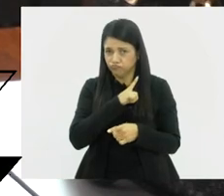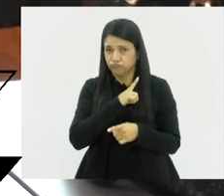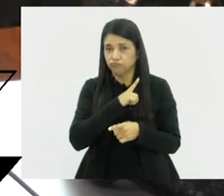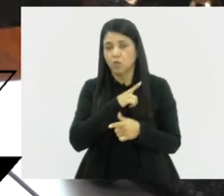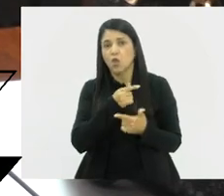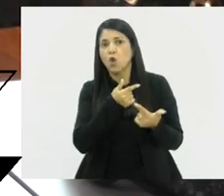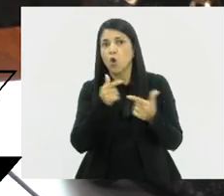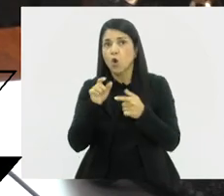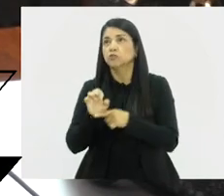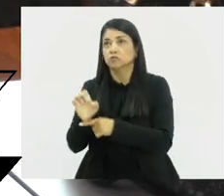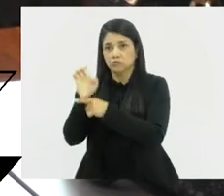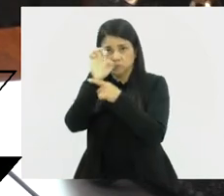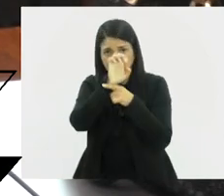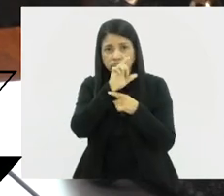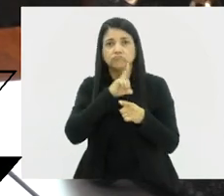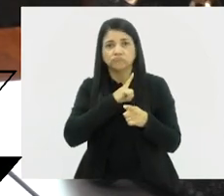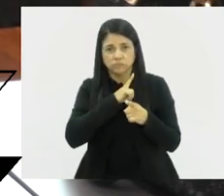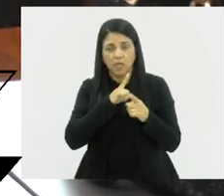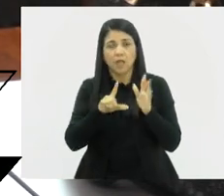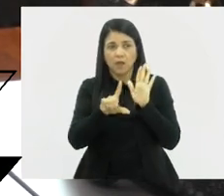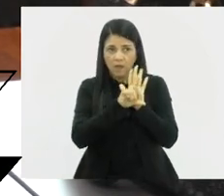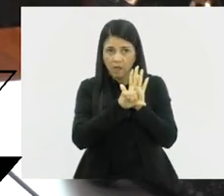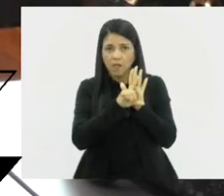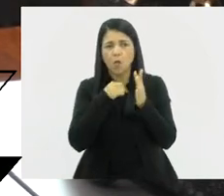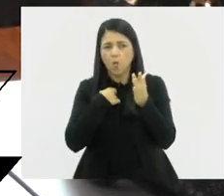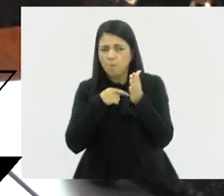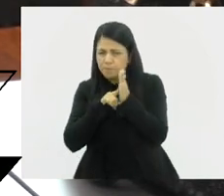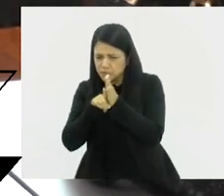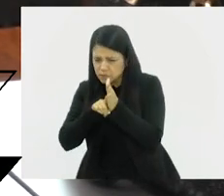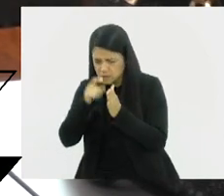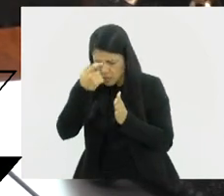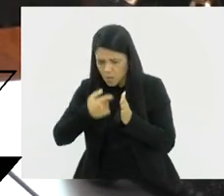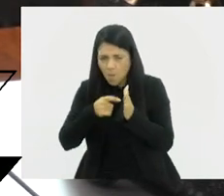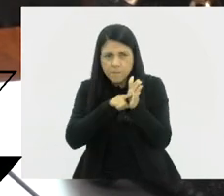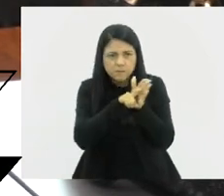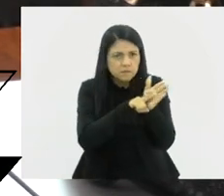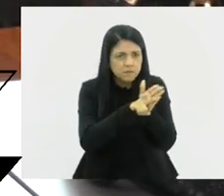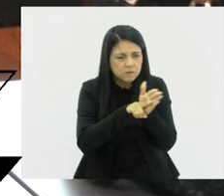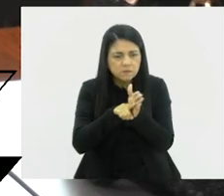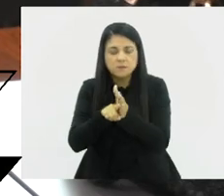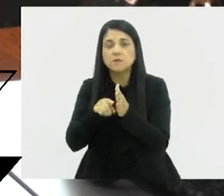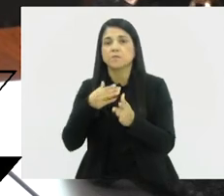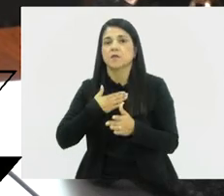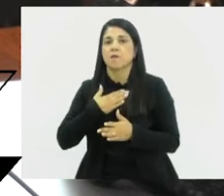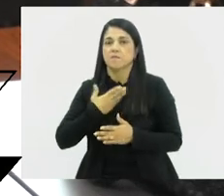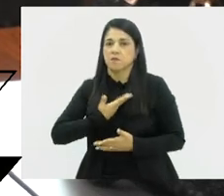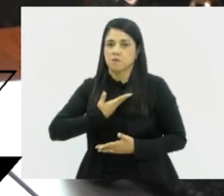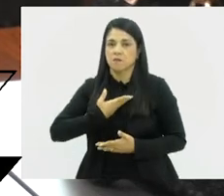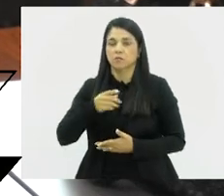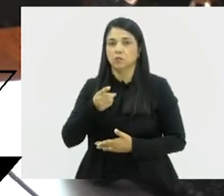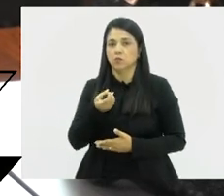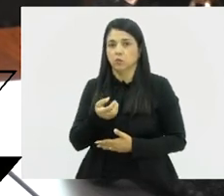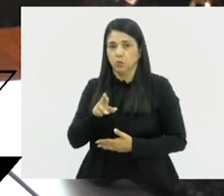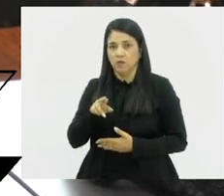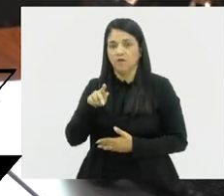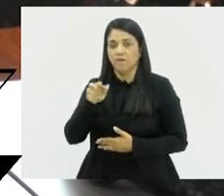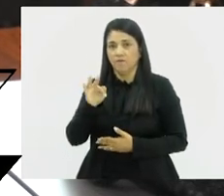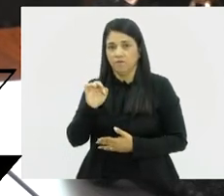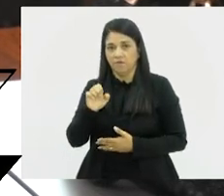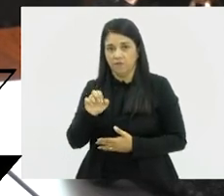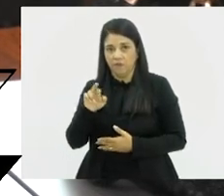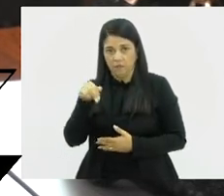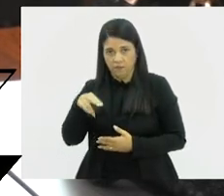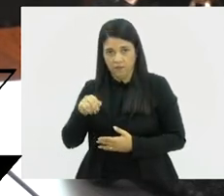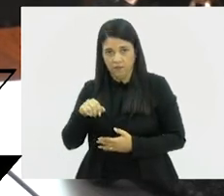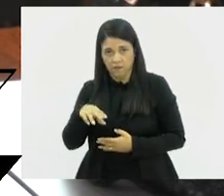outros estados também existem. Eu fiz aqui uma pesquisa, tanto quanto minha colega doutora Fernanda, só que eu fiz uma pesquisa não